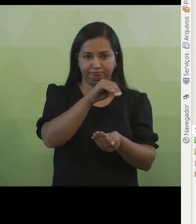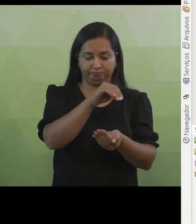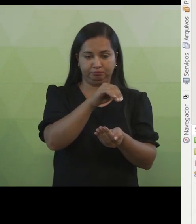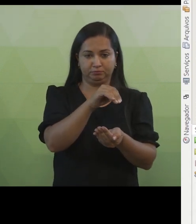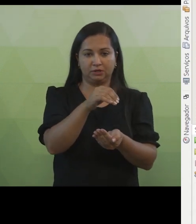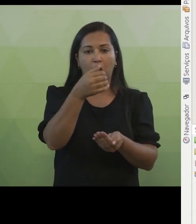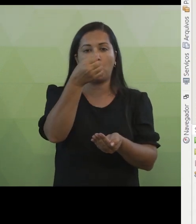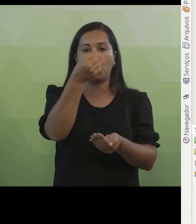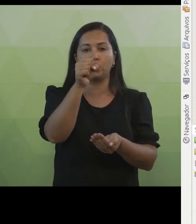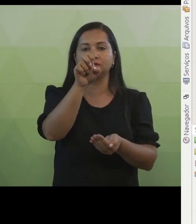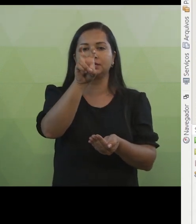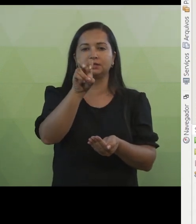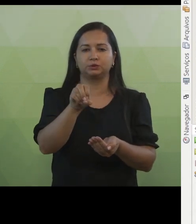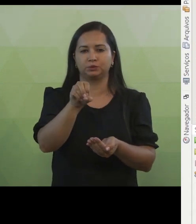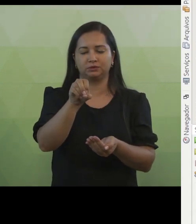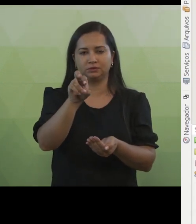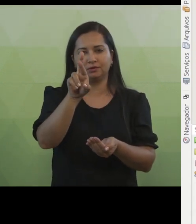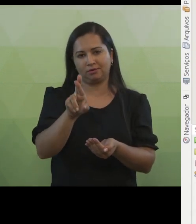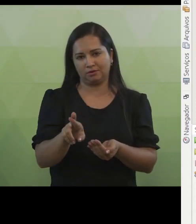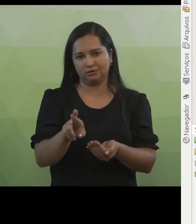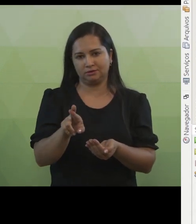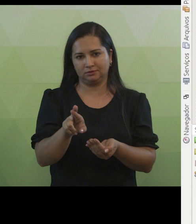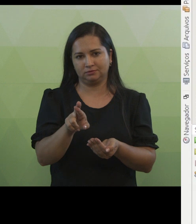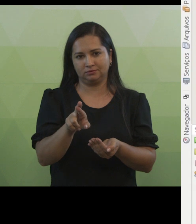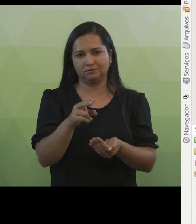850 é o total de bonificações.